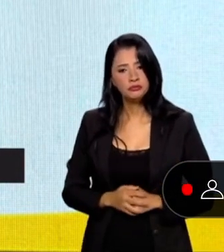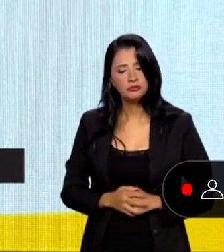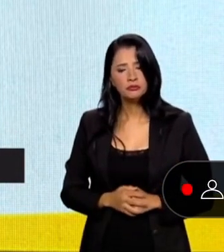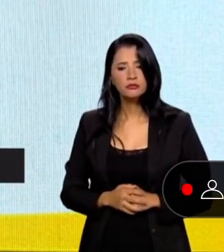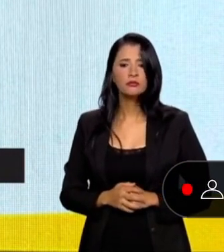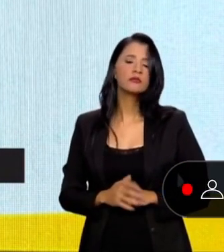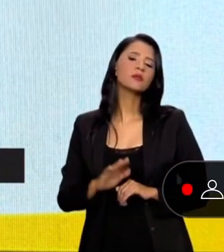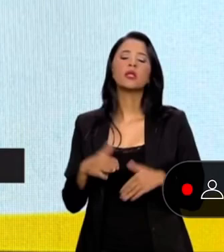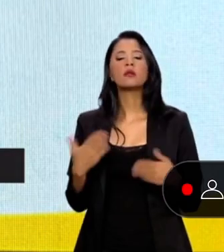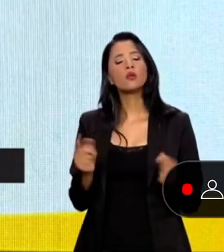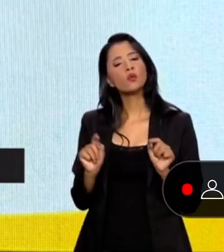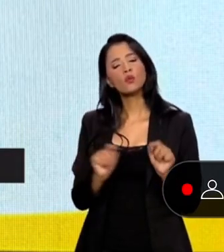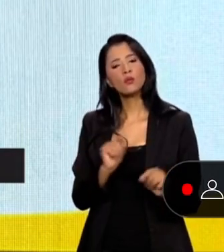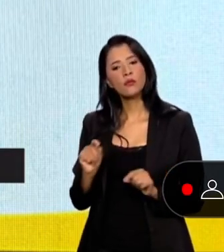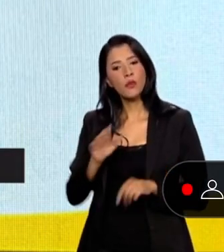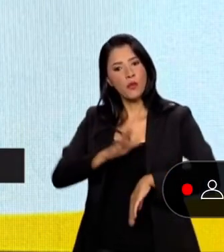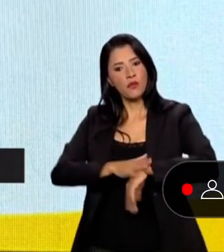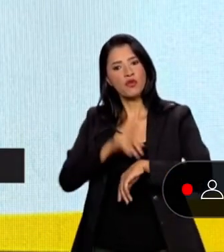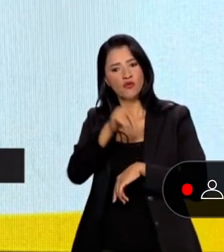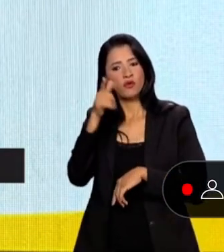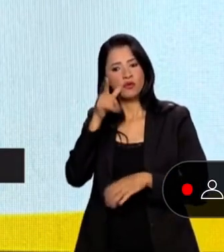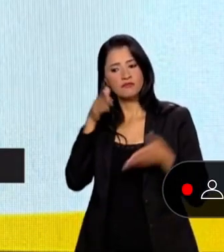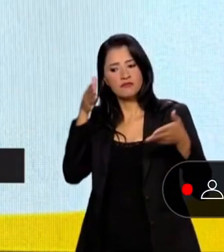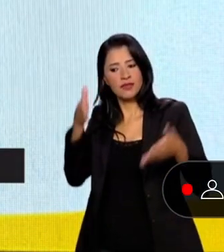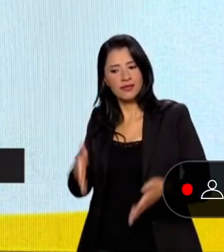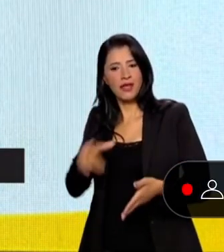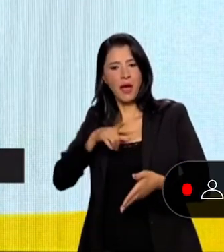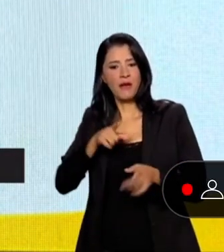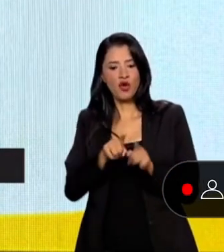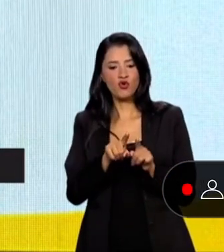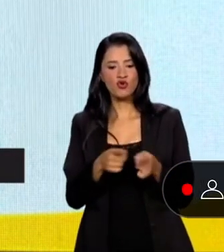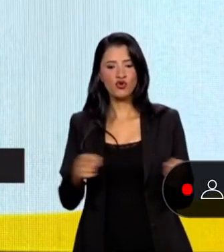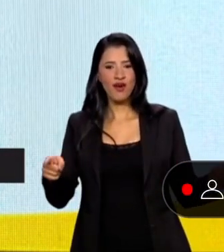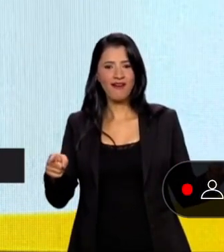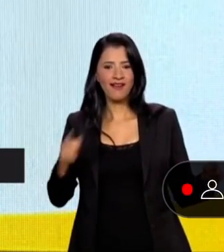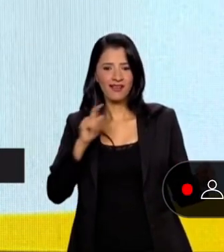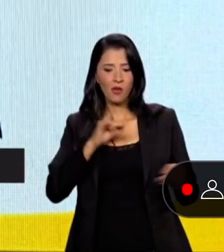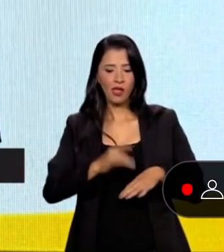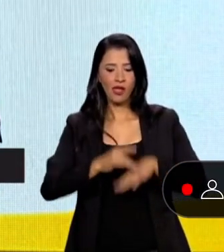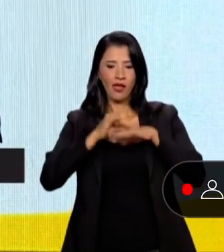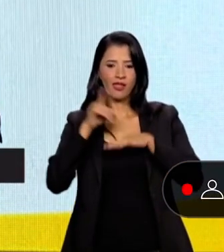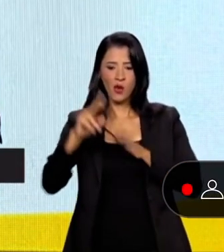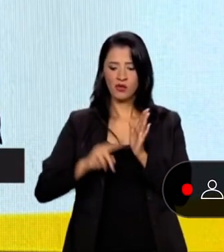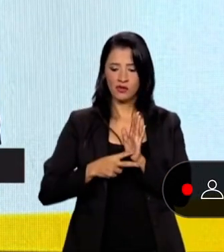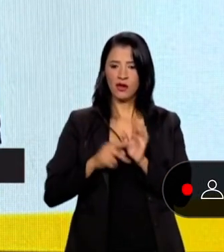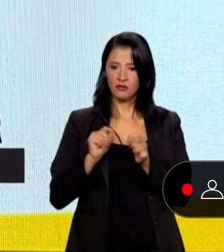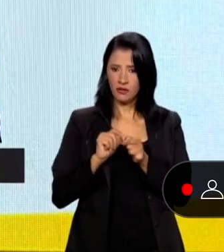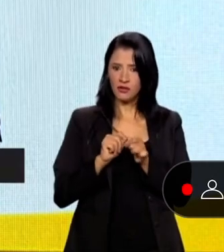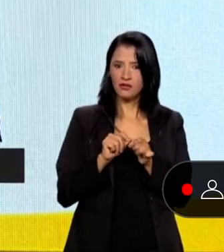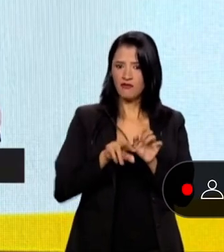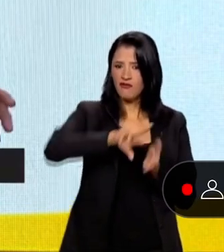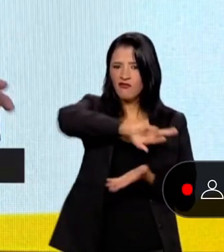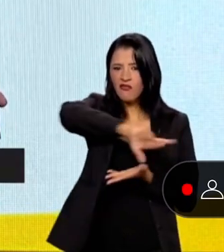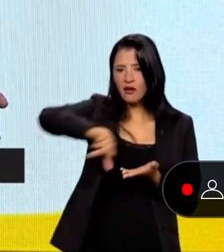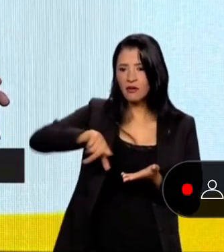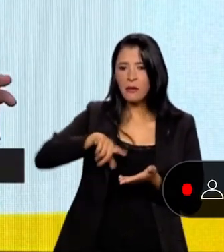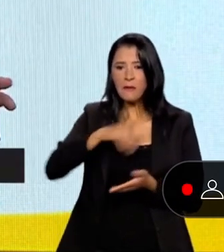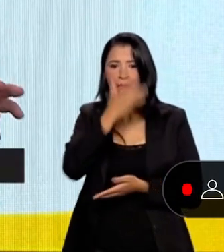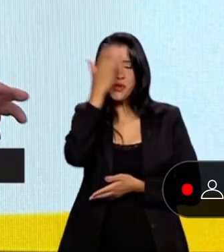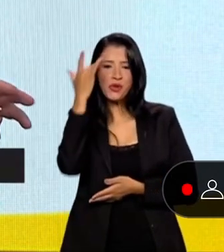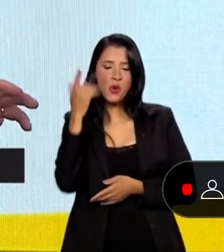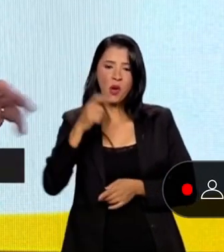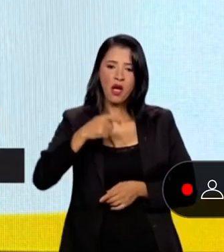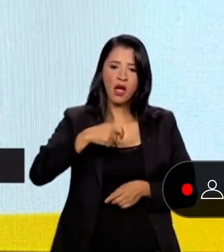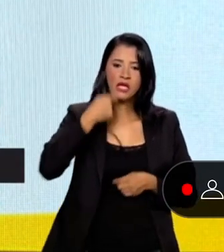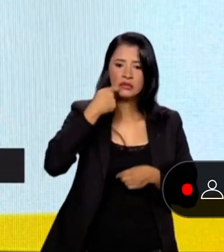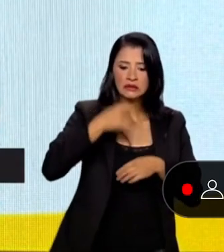seja, quando você participava de um churrasco, que o sindicato fazia muitos, tinha gente que não comia carne porque